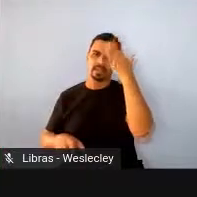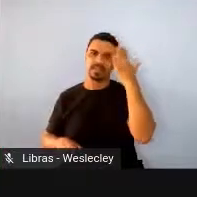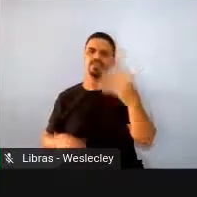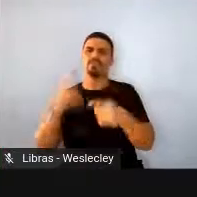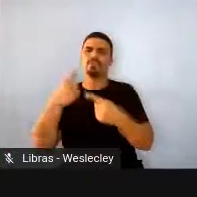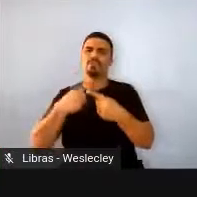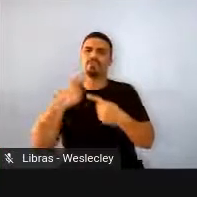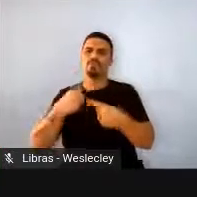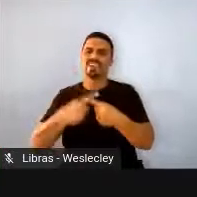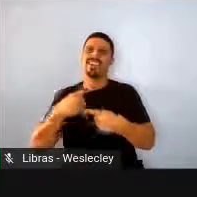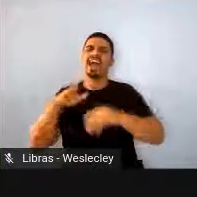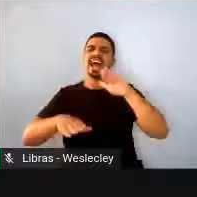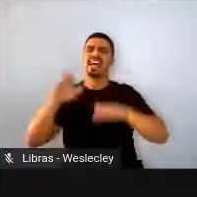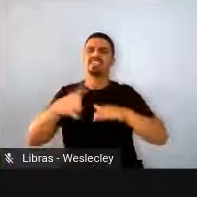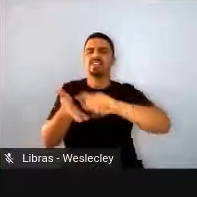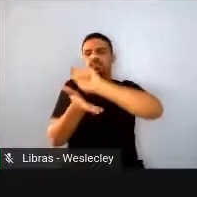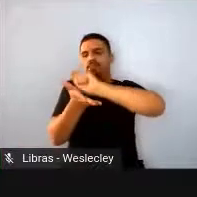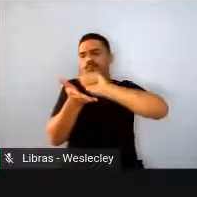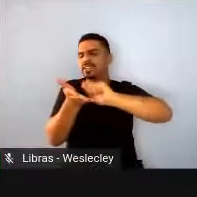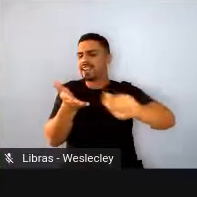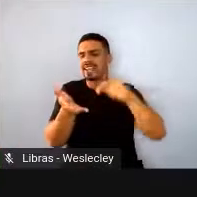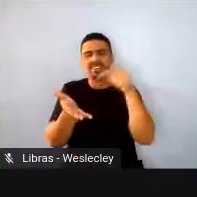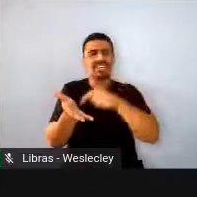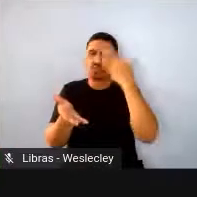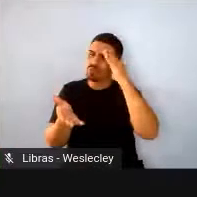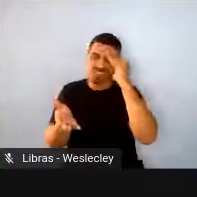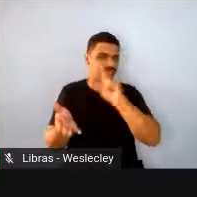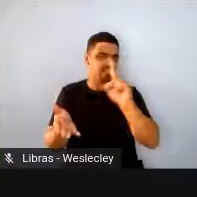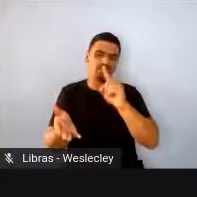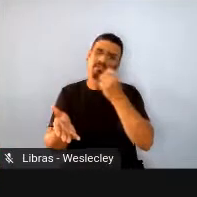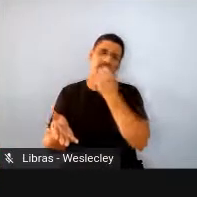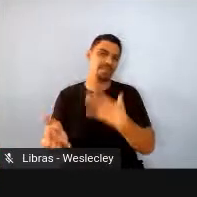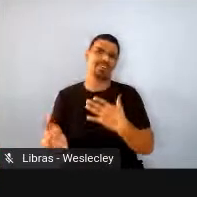ela está sendo feita de uma forma